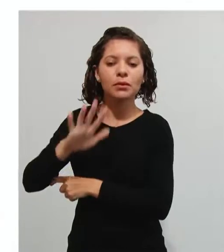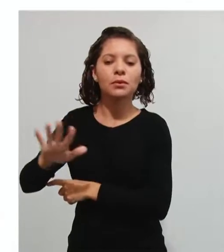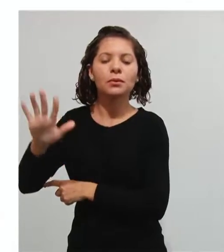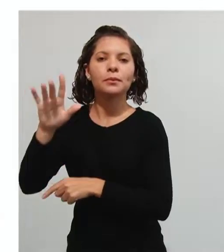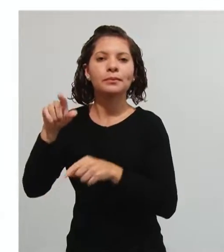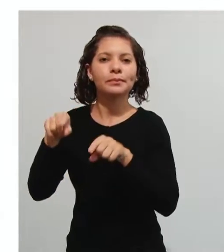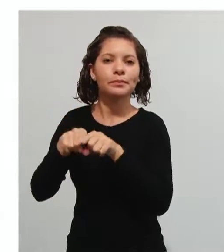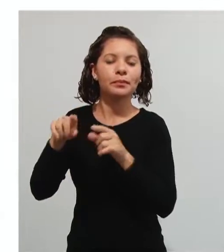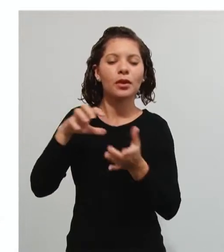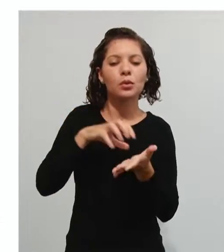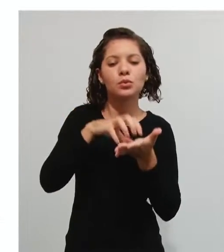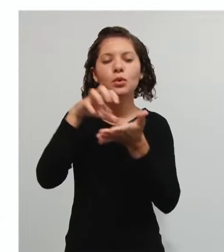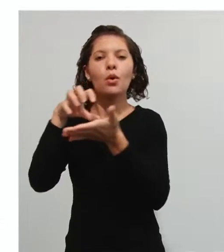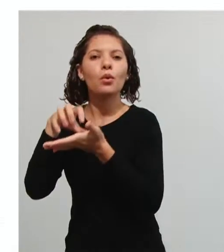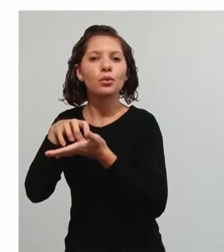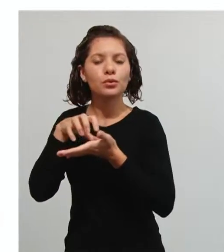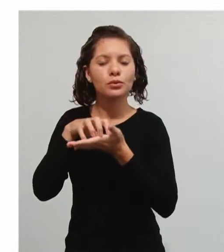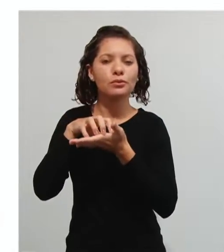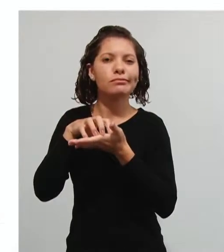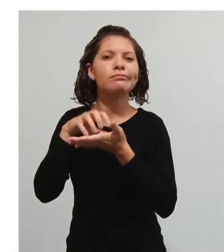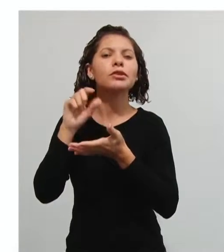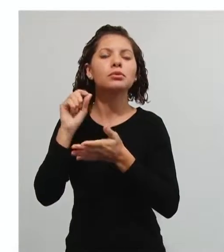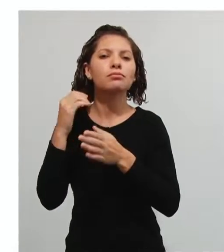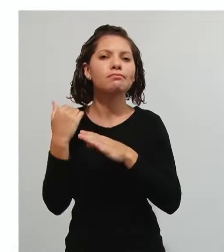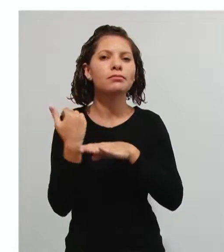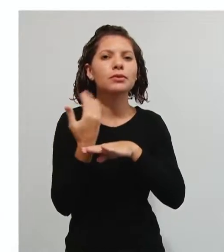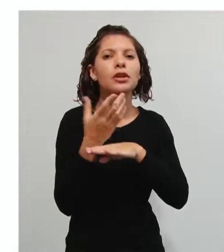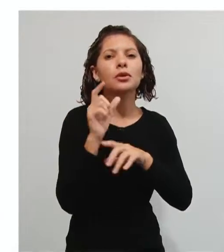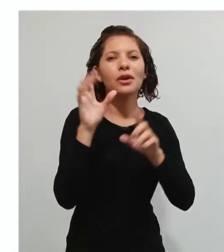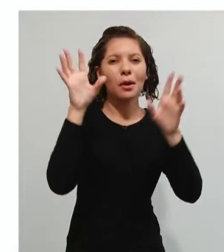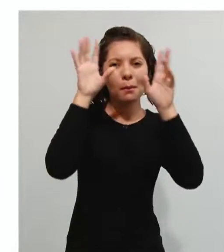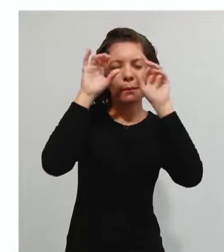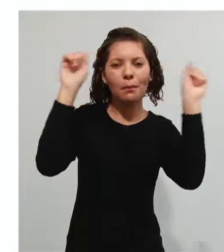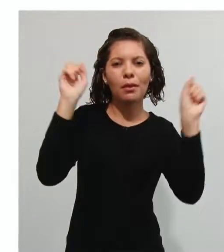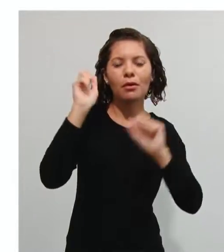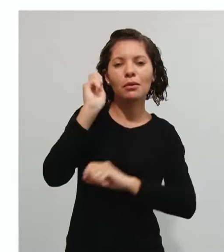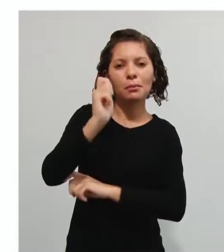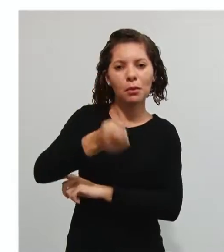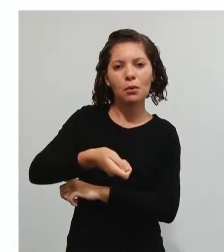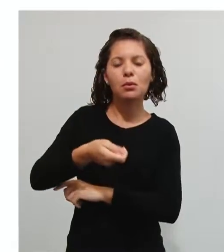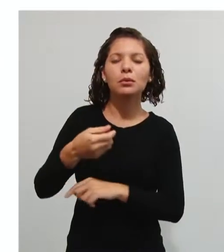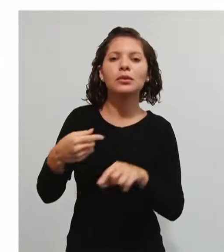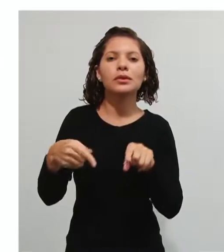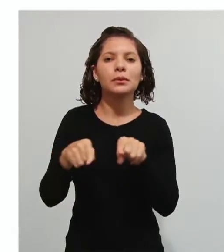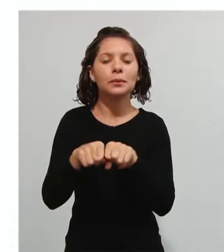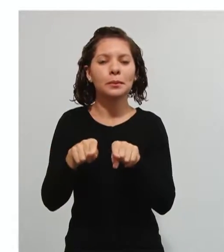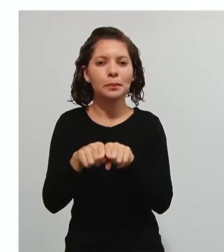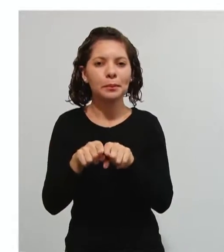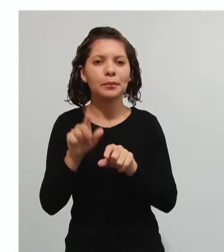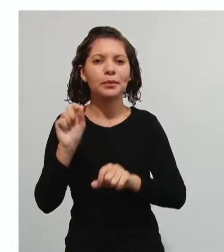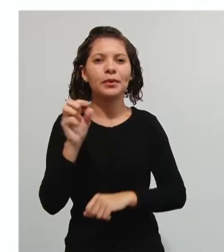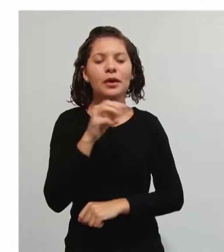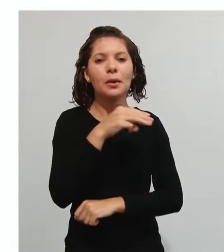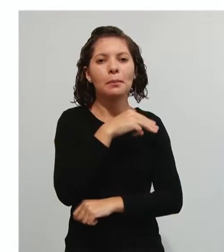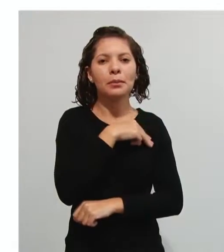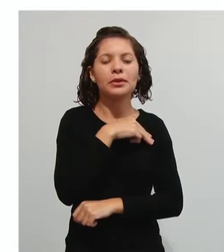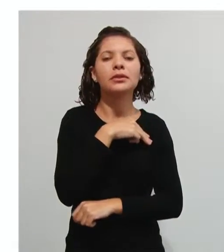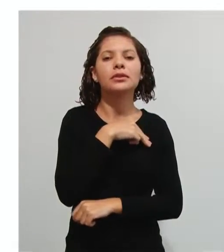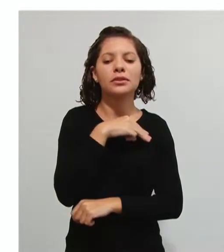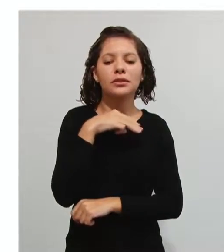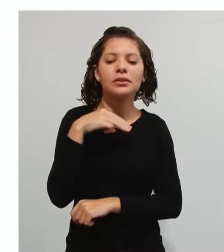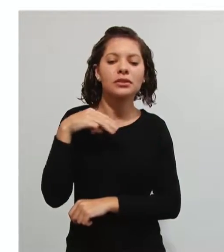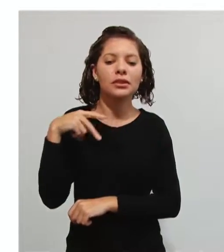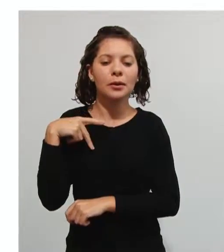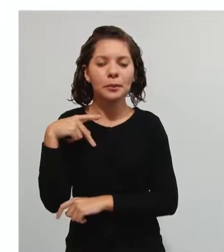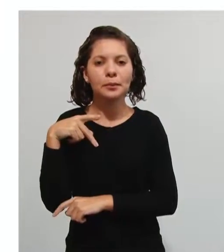o controle externo desse processo está para o Tribunal de Contas da União e o Ministério